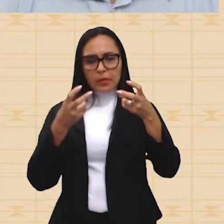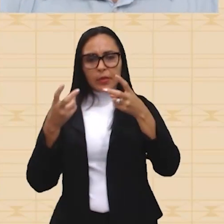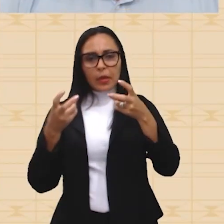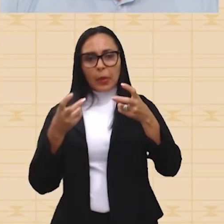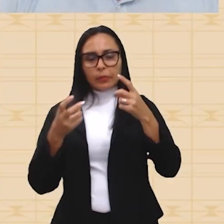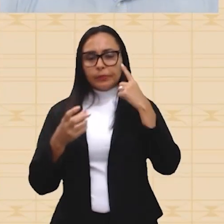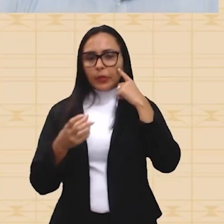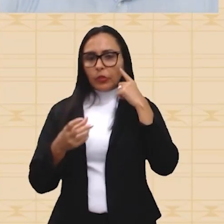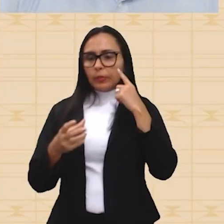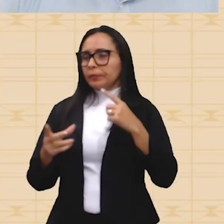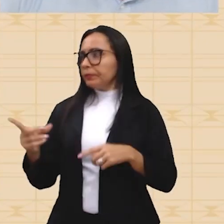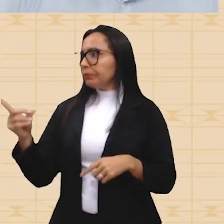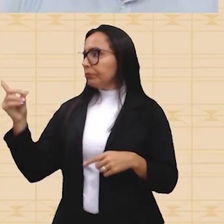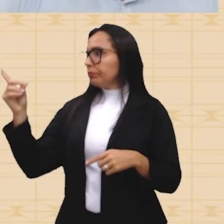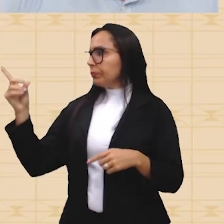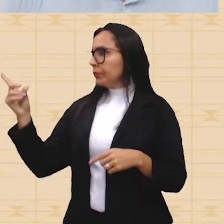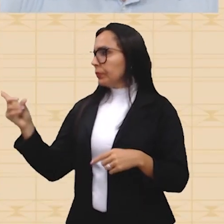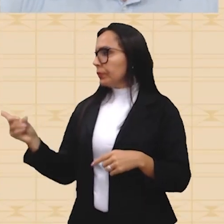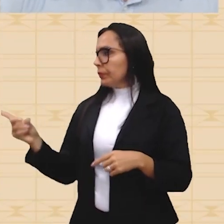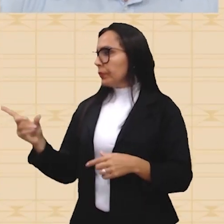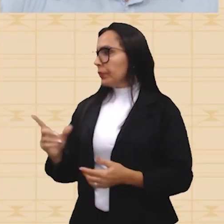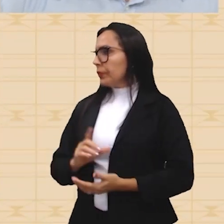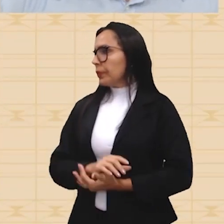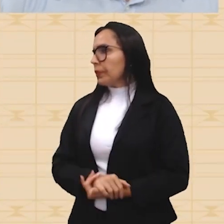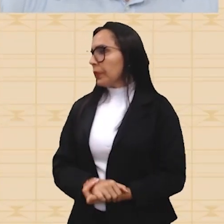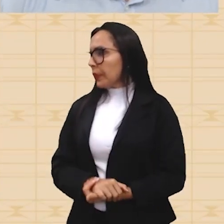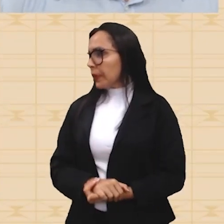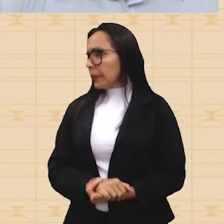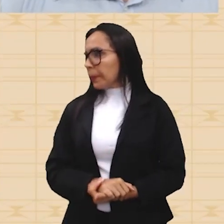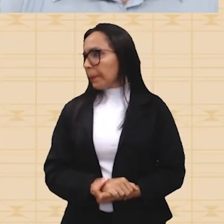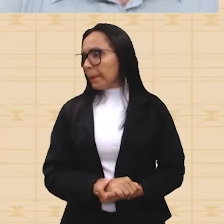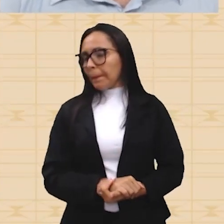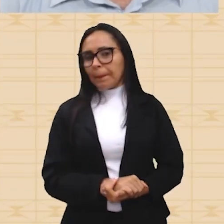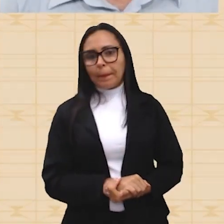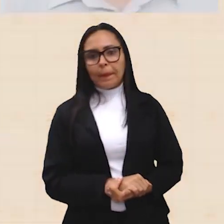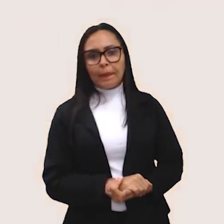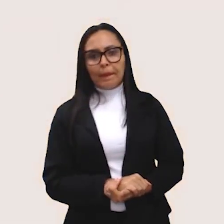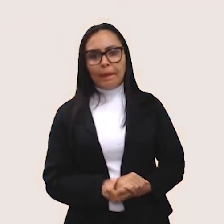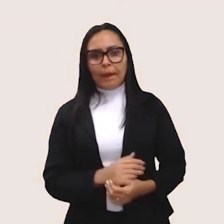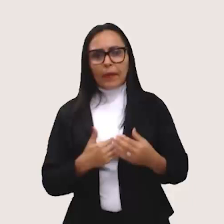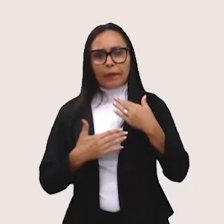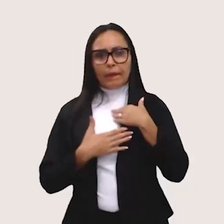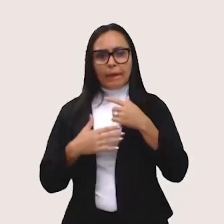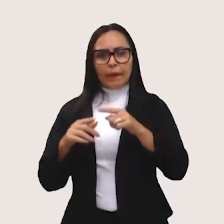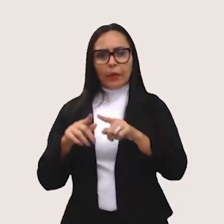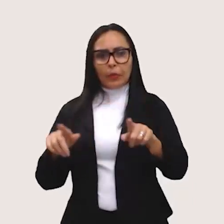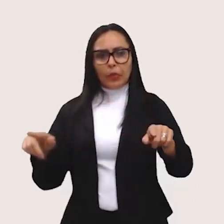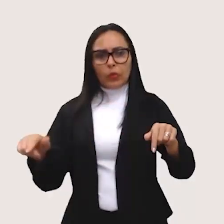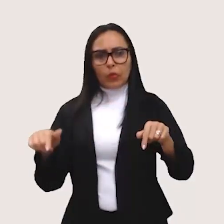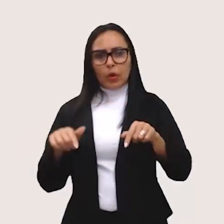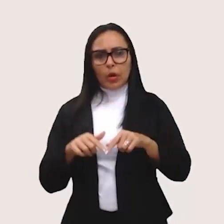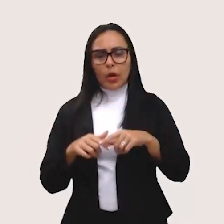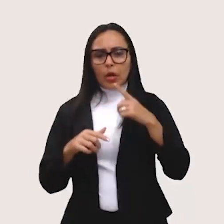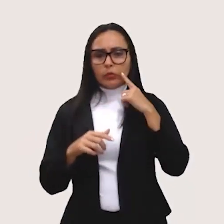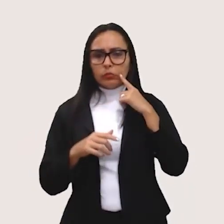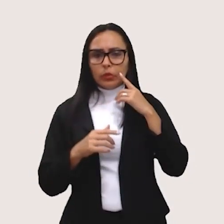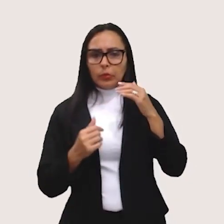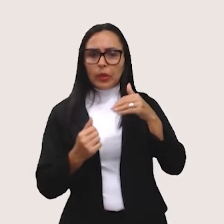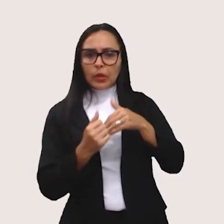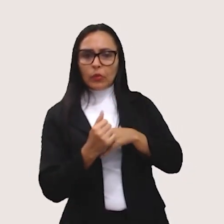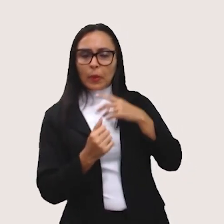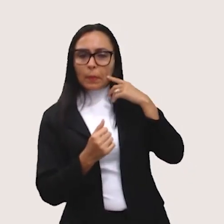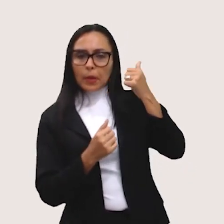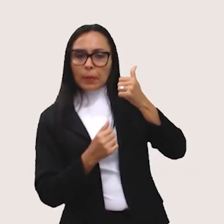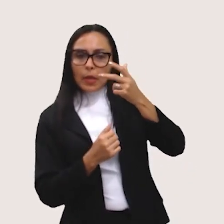Veja, meia-noite, ponto. Ao meu quarto me recolho. Você percebe a primeira pessoa, um